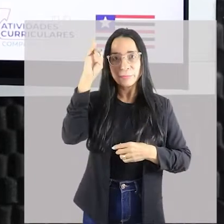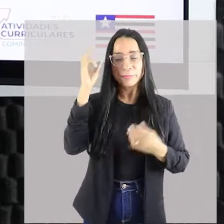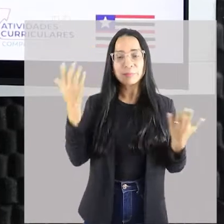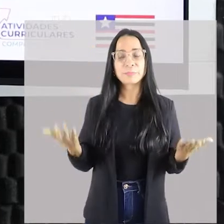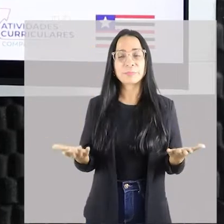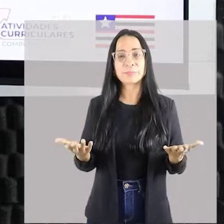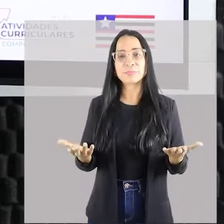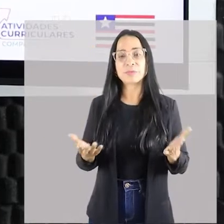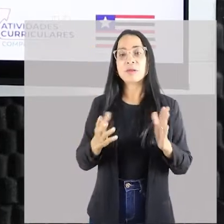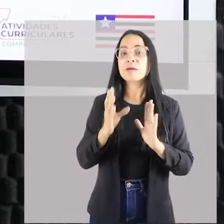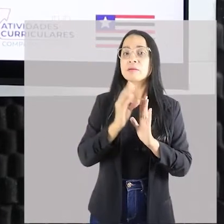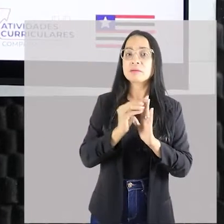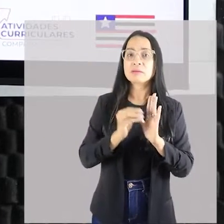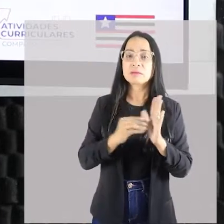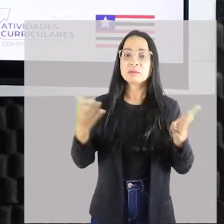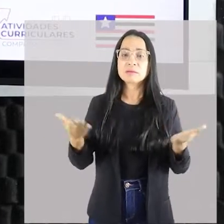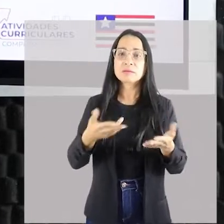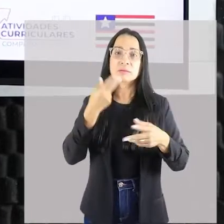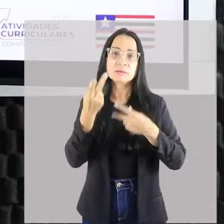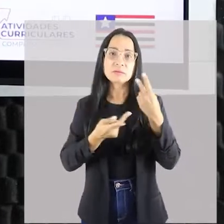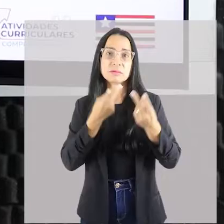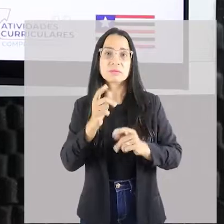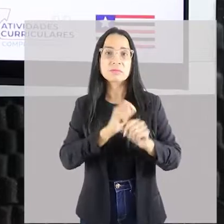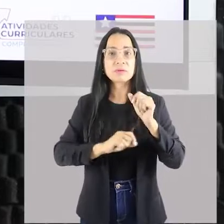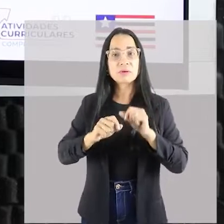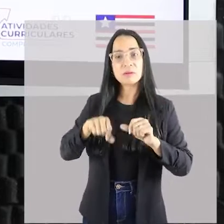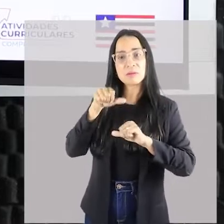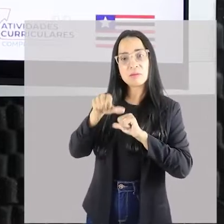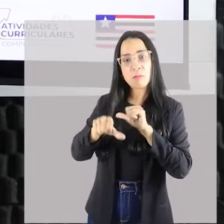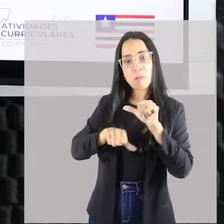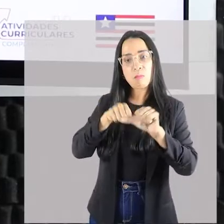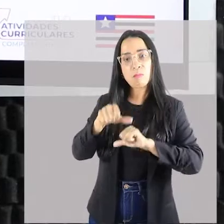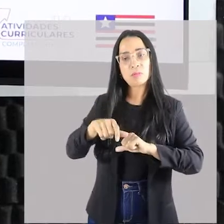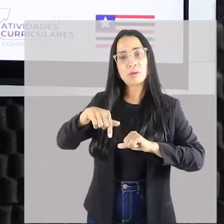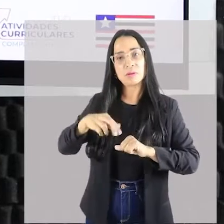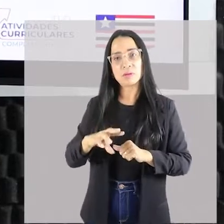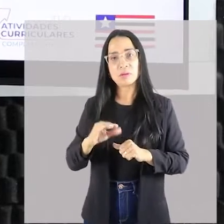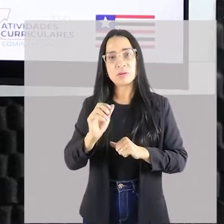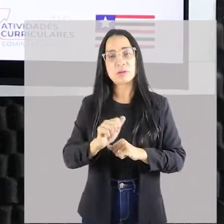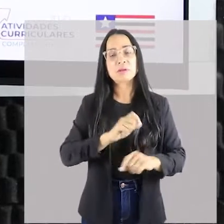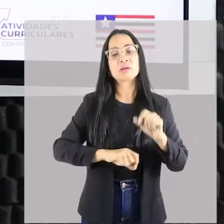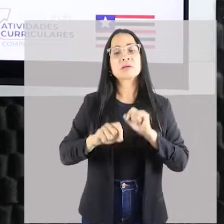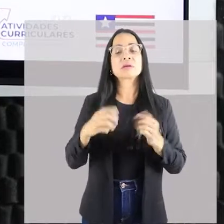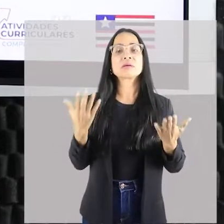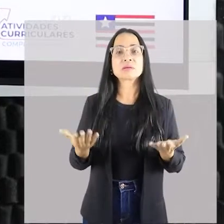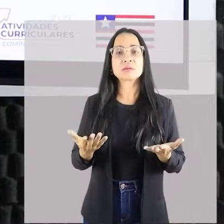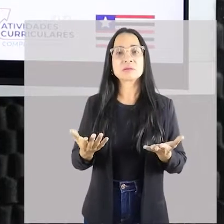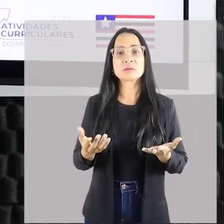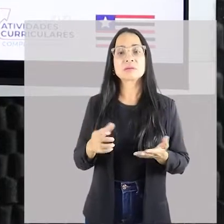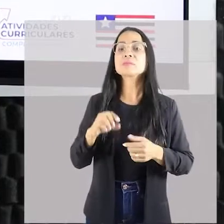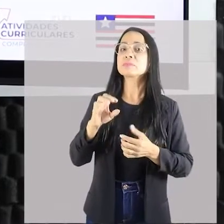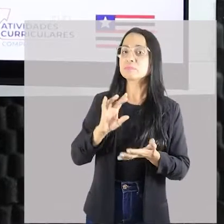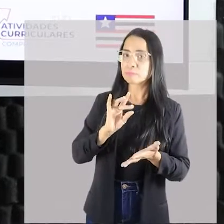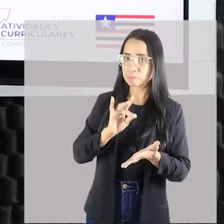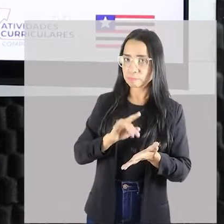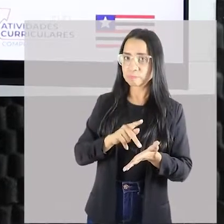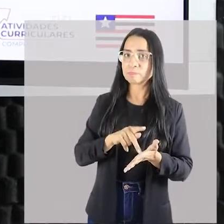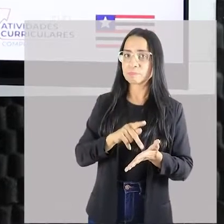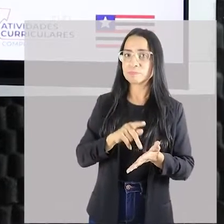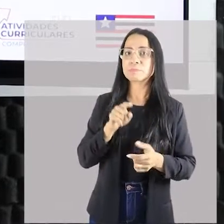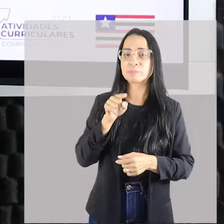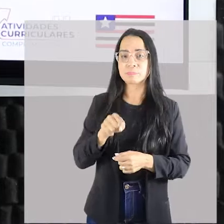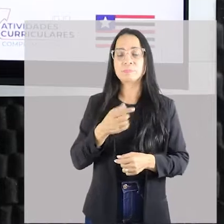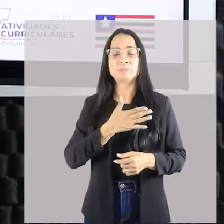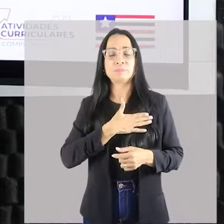certo? O conteúdo de hoje, ele fala sobre mutação gênica e é um conteúdo aí, gente, que com certeza você vai